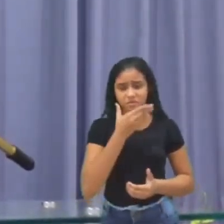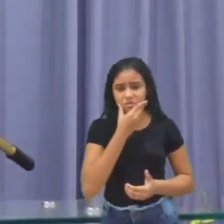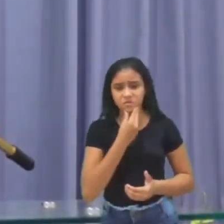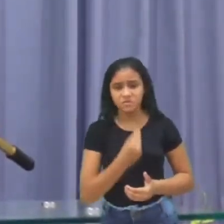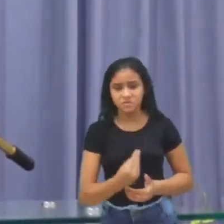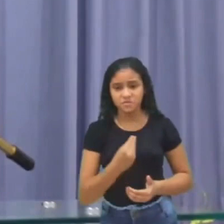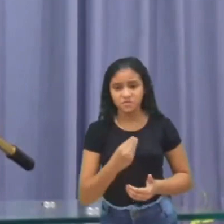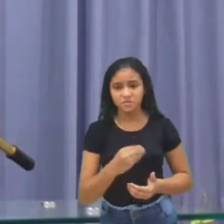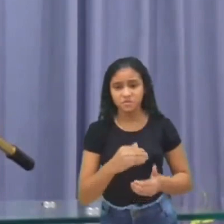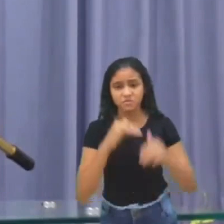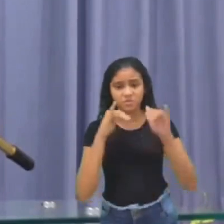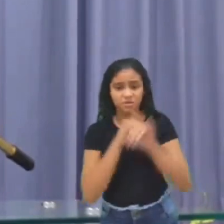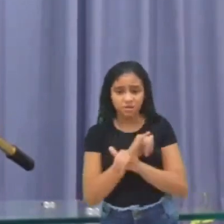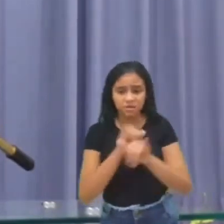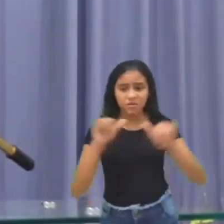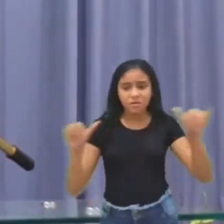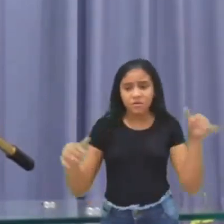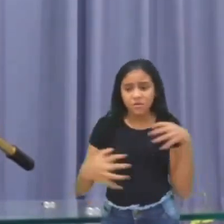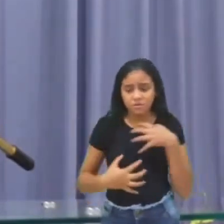frustrados,